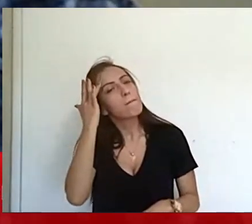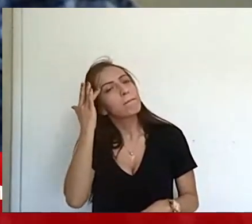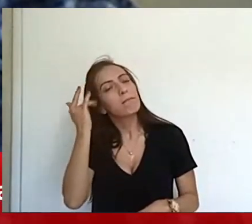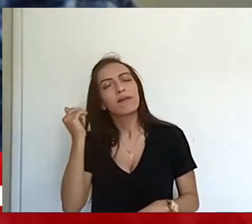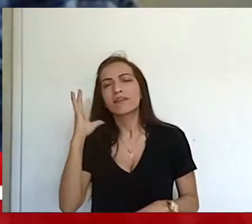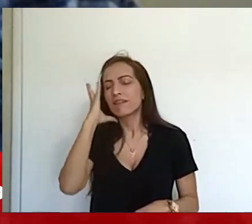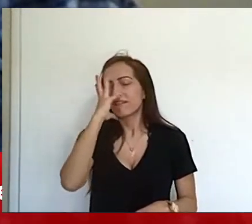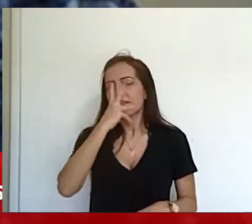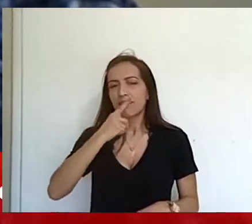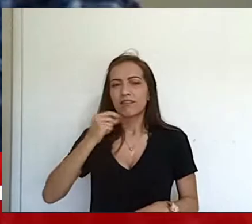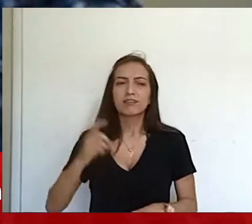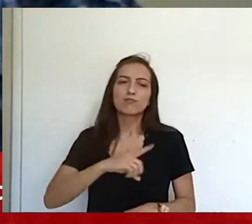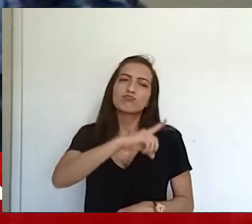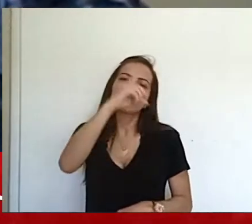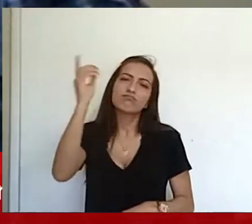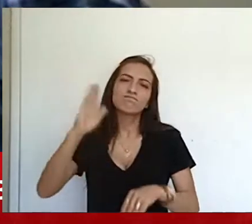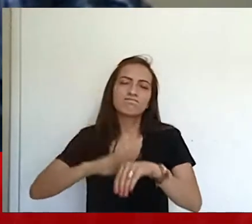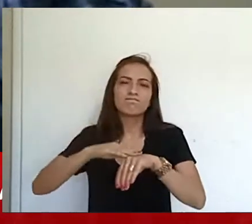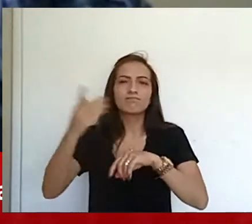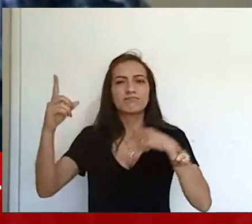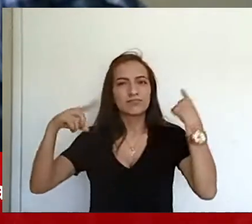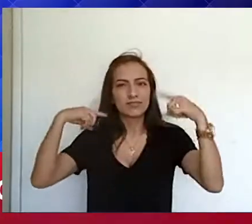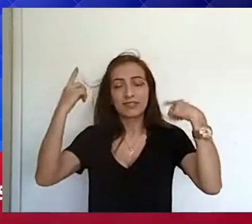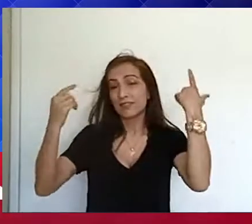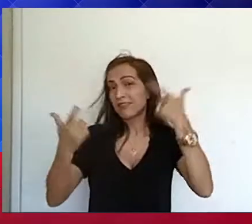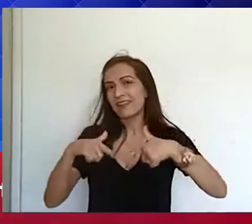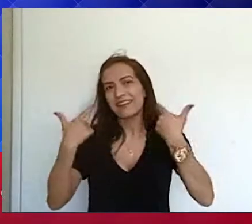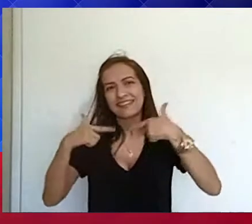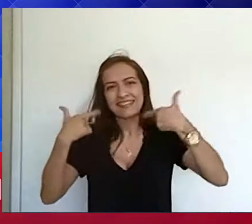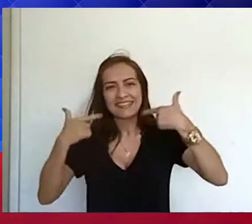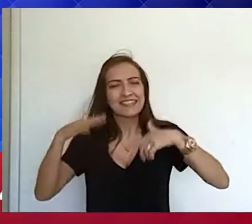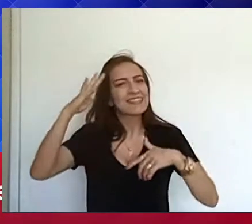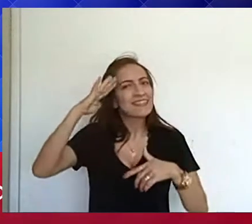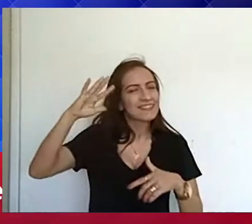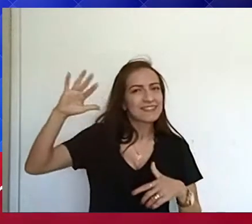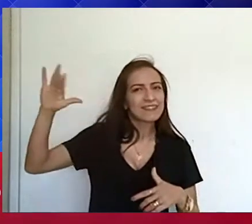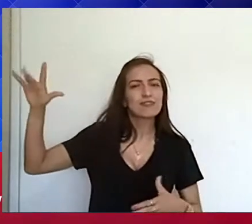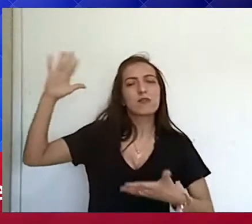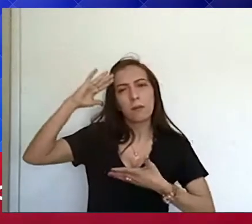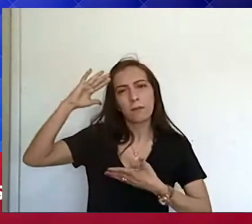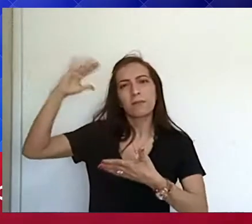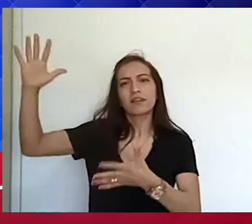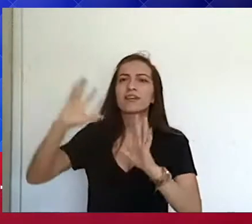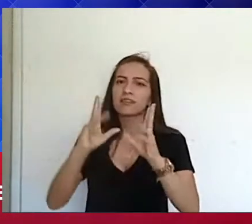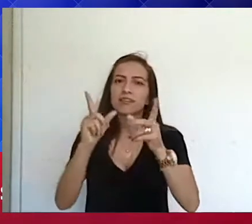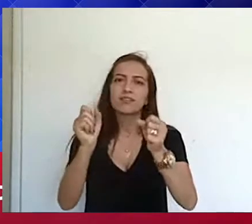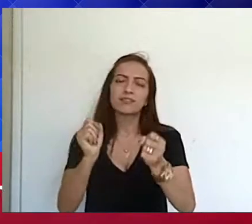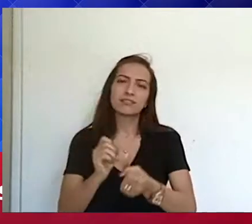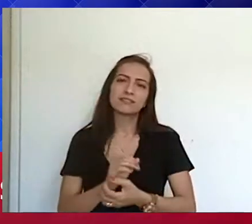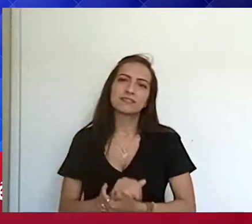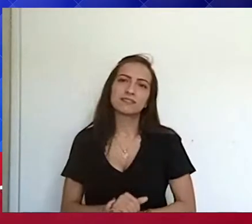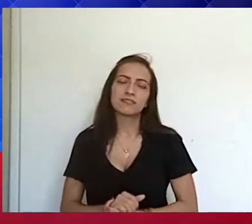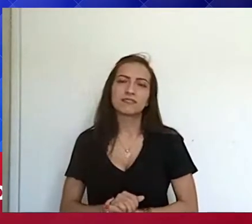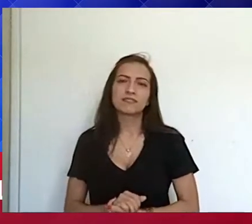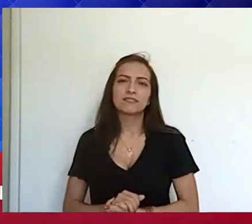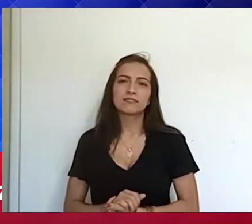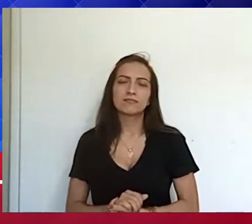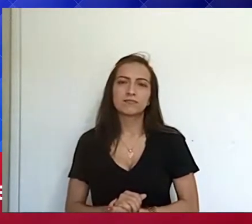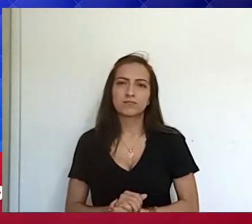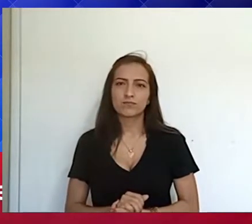louca alegria que se possa imaginar. Obrigado e saudações camponesas a todos. Obrigada, professor